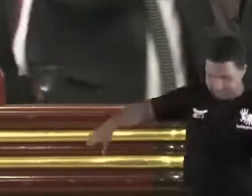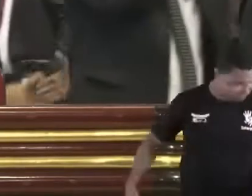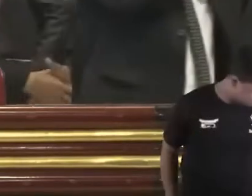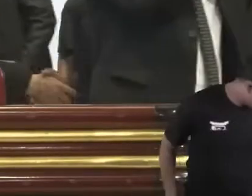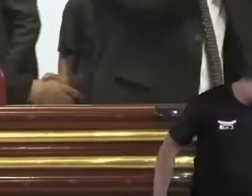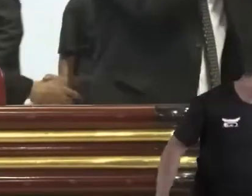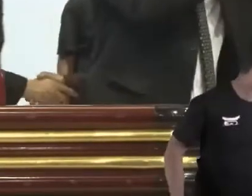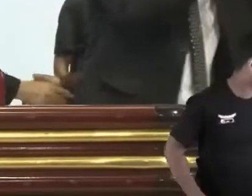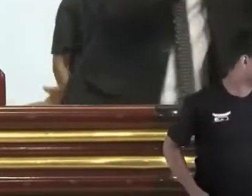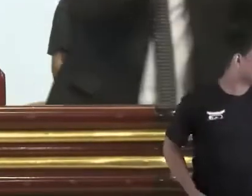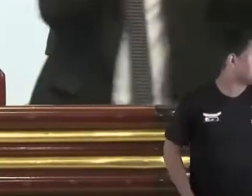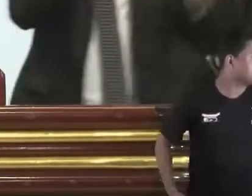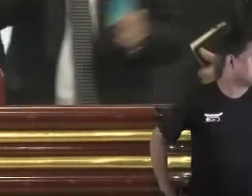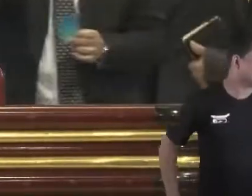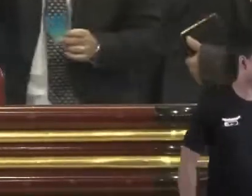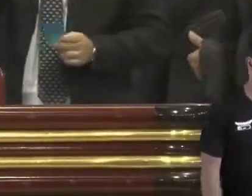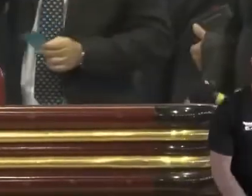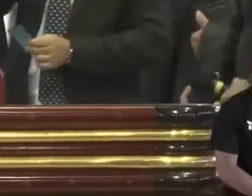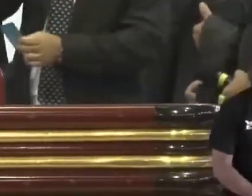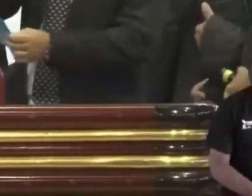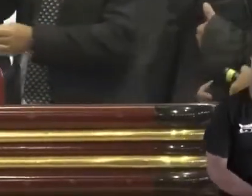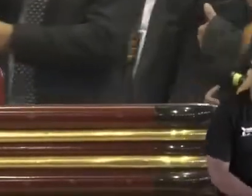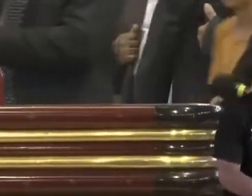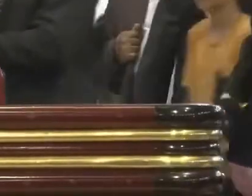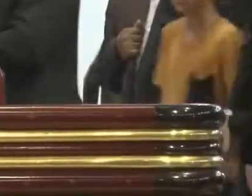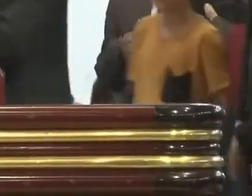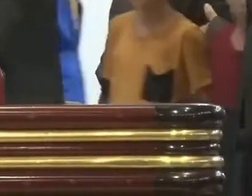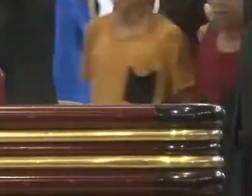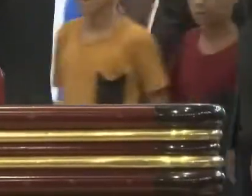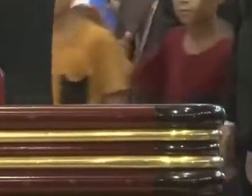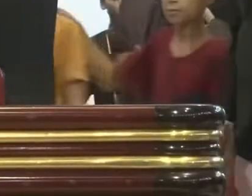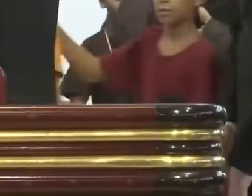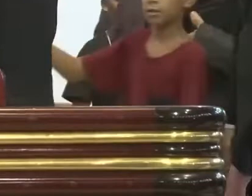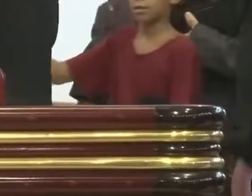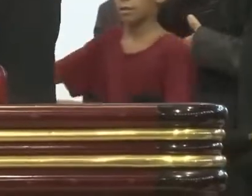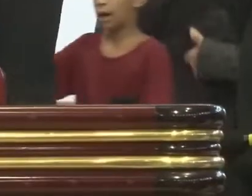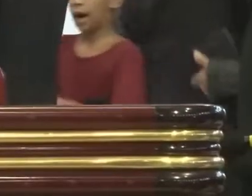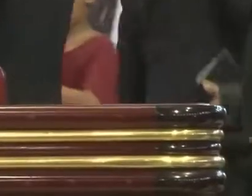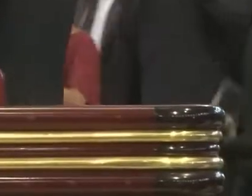pegar mediante a sua identidade. Está aqui na transcrição.